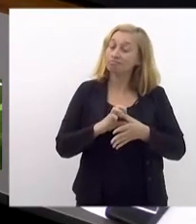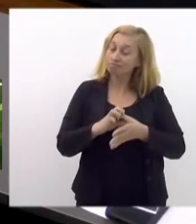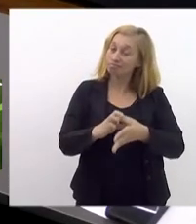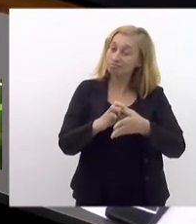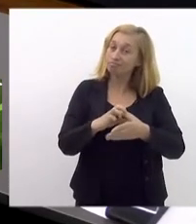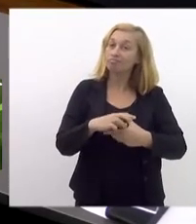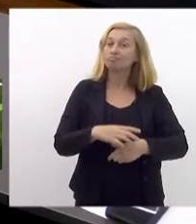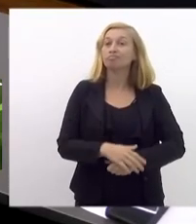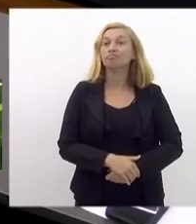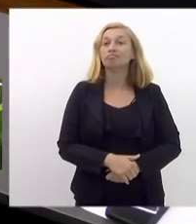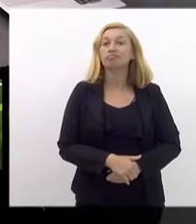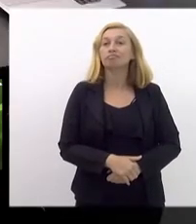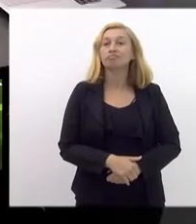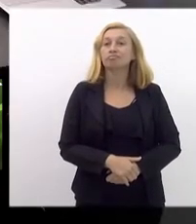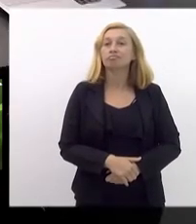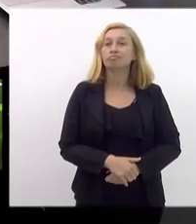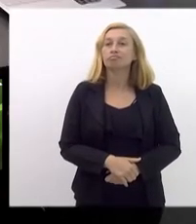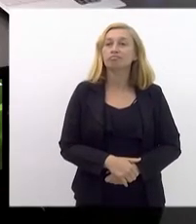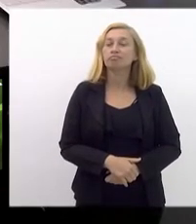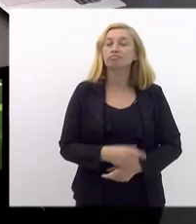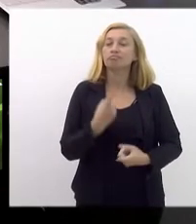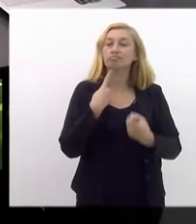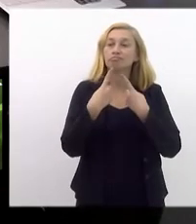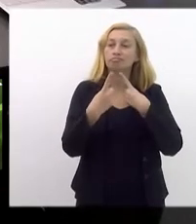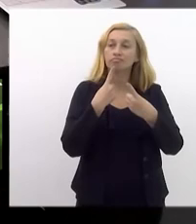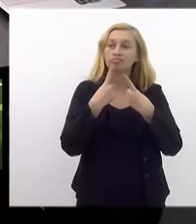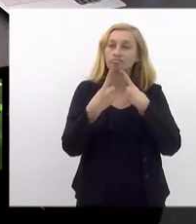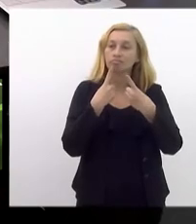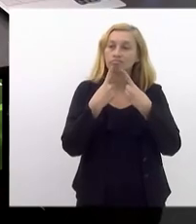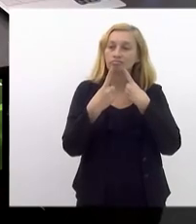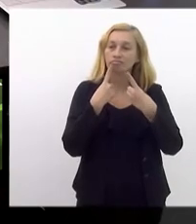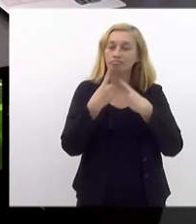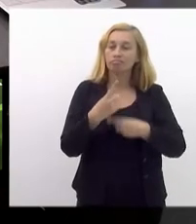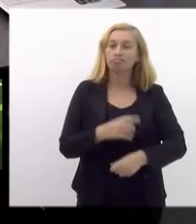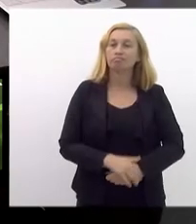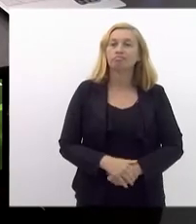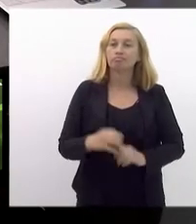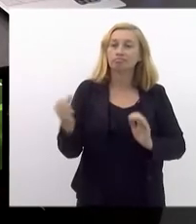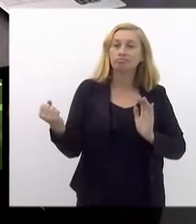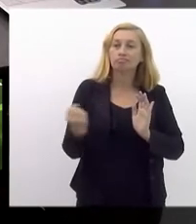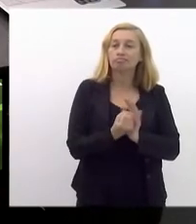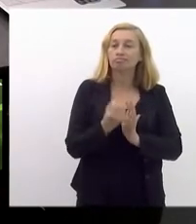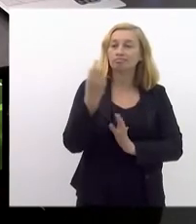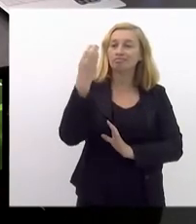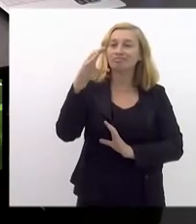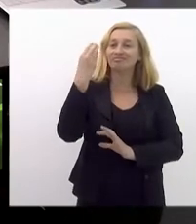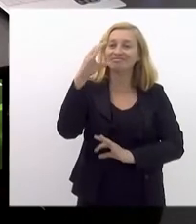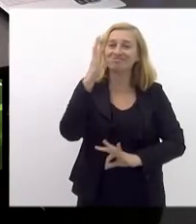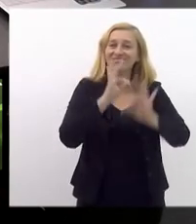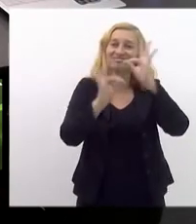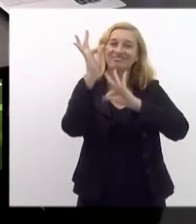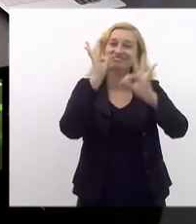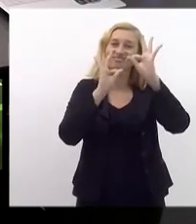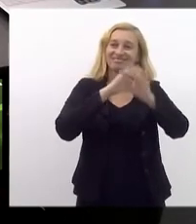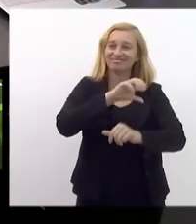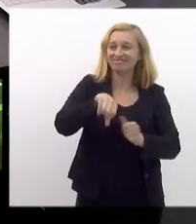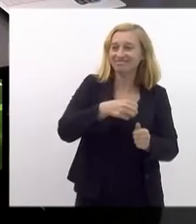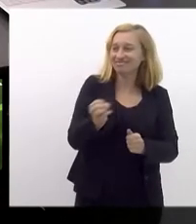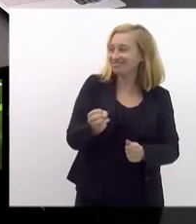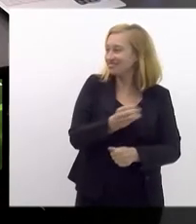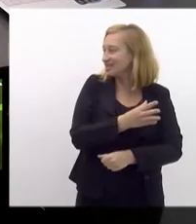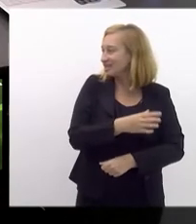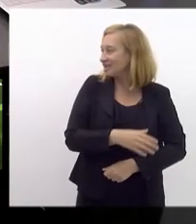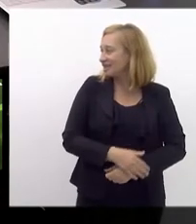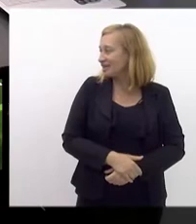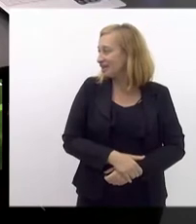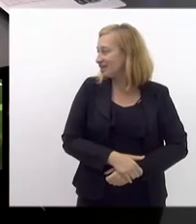liderança dessa discussão sobre o marco de ciência, tecnologia e inovação para o Estado do Rio de